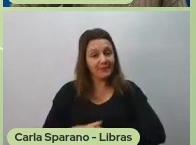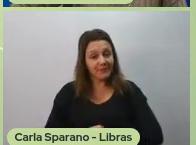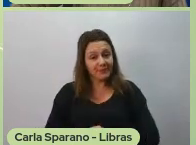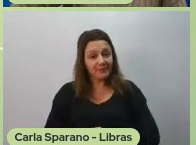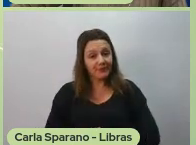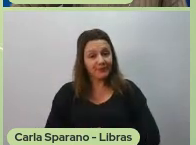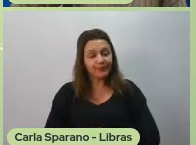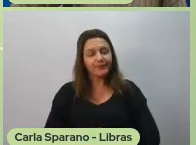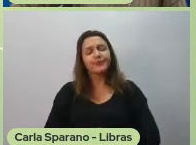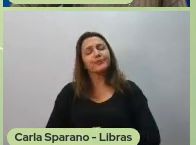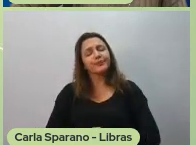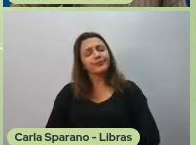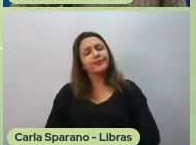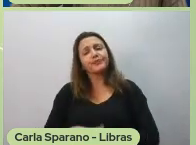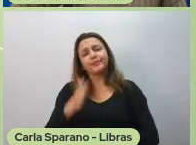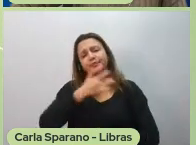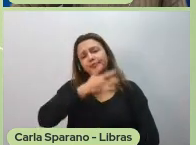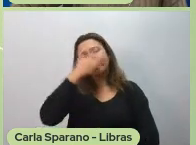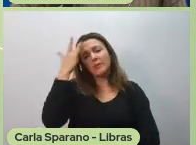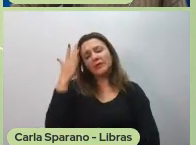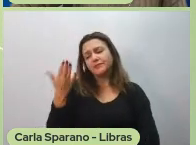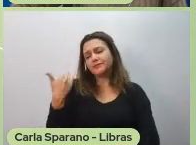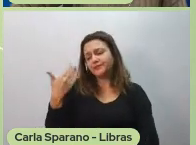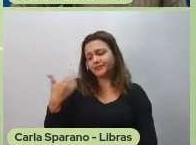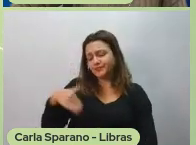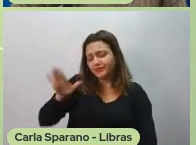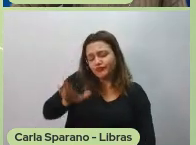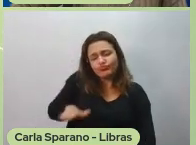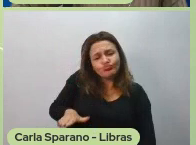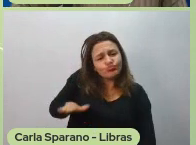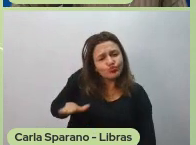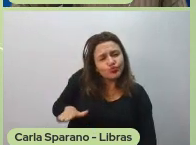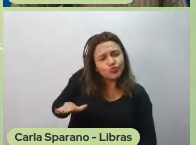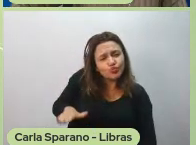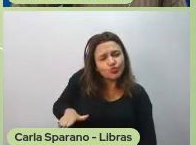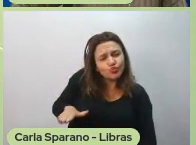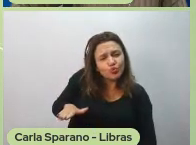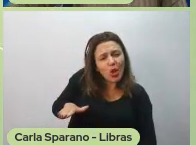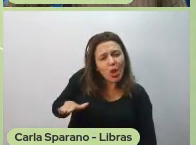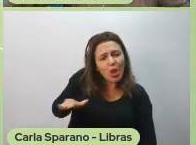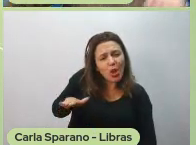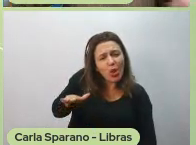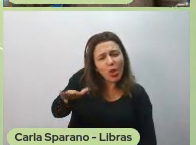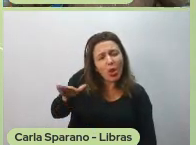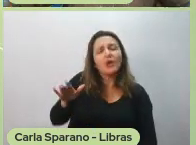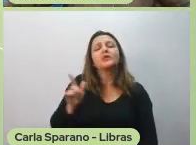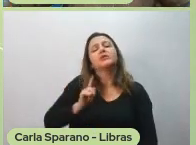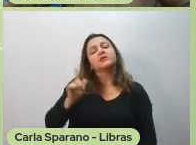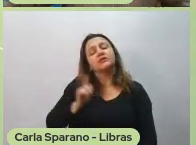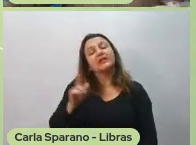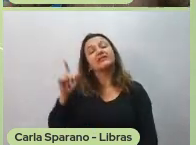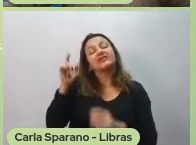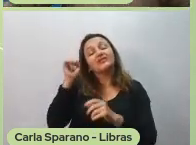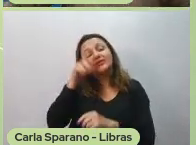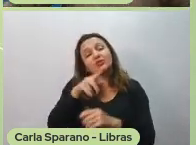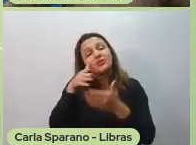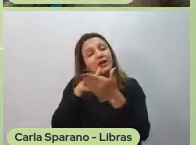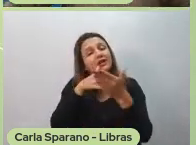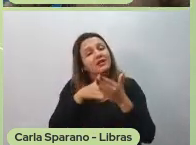Desde a infância, existe a dificuldade dessas minorias de terem acesso